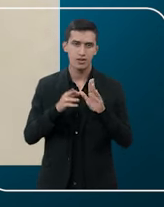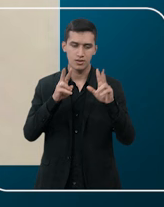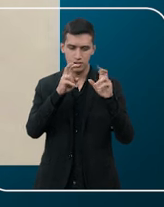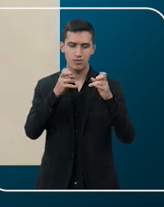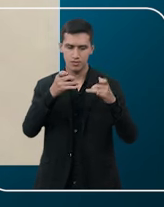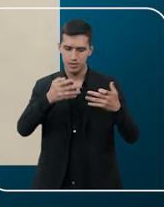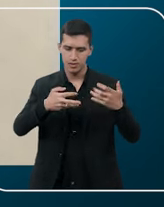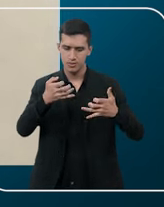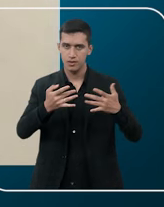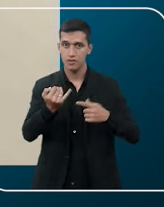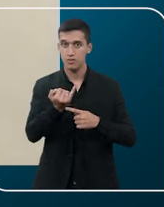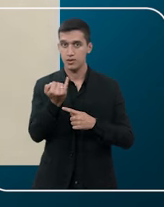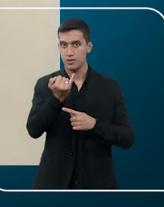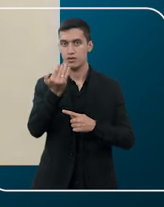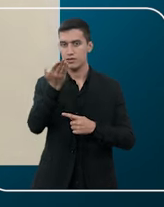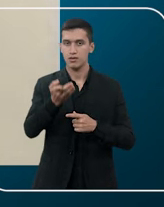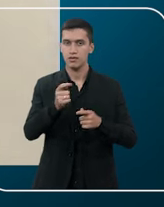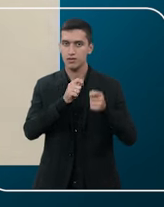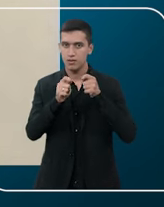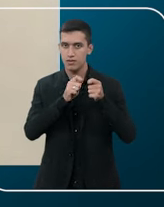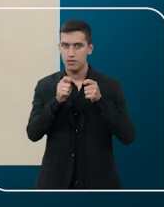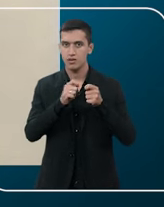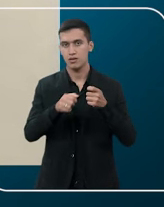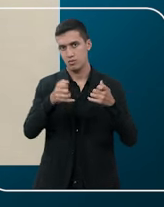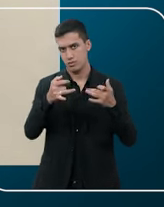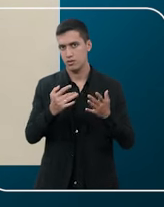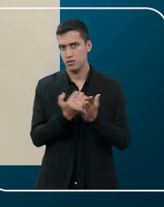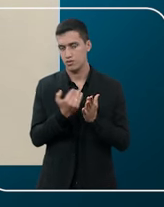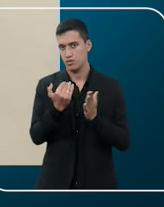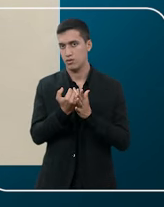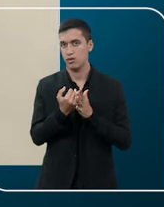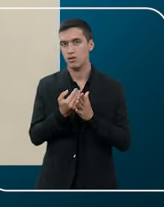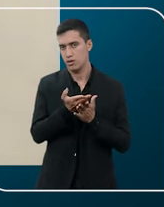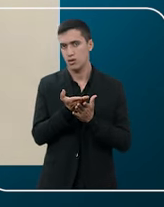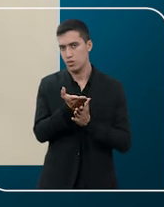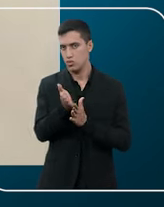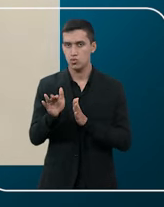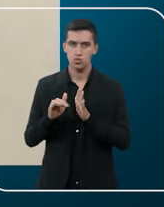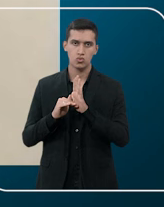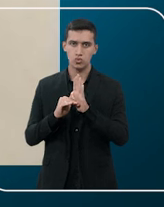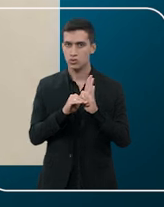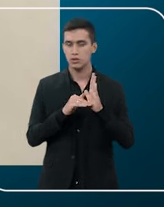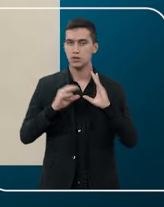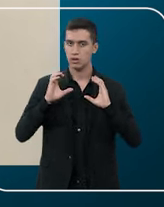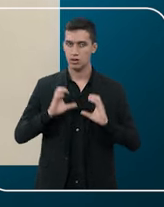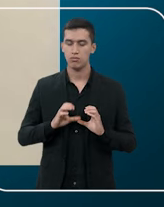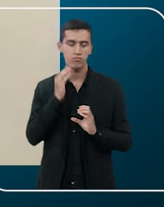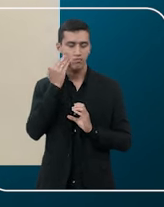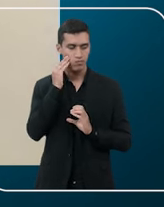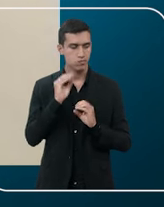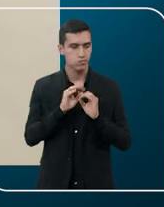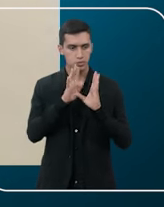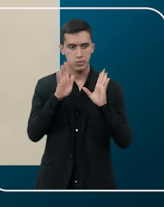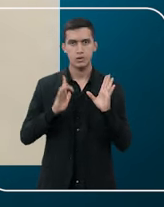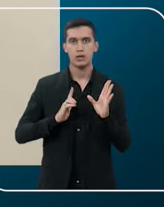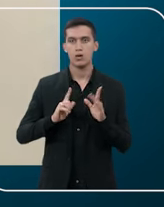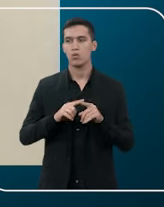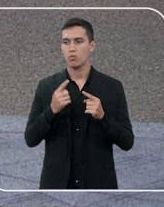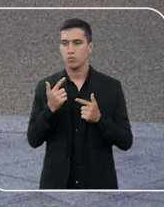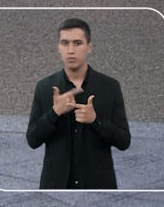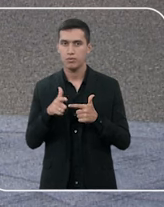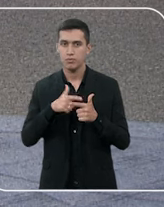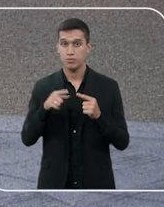tão importante nessa entrevista, informando um pouco os cidadãos que têm algum problema relacionado a